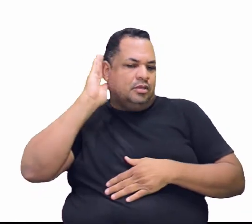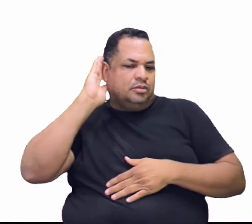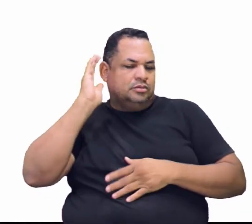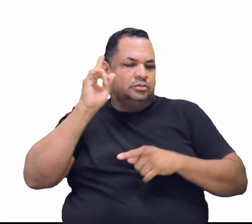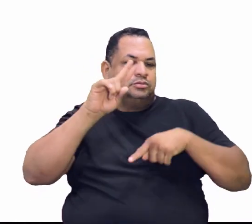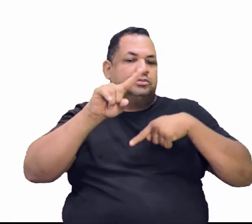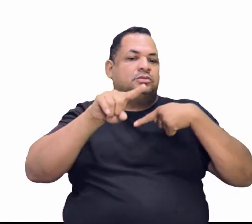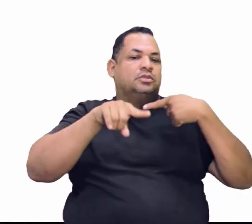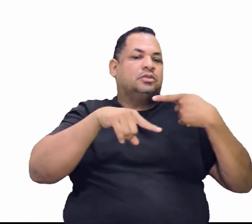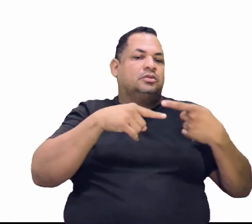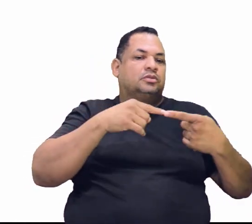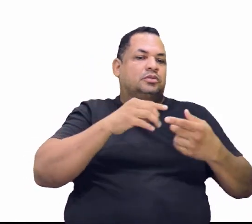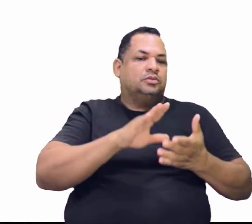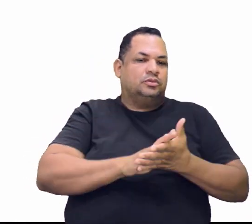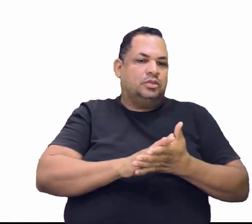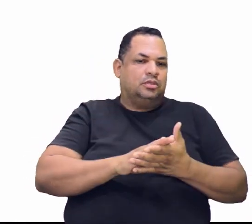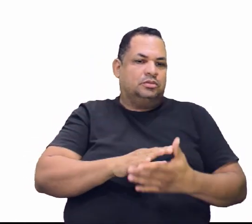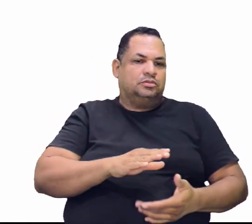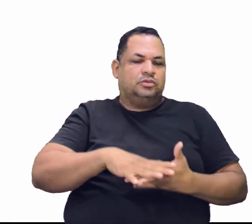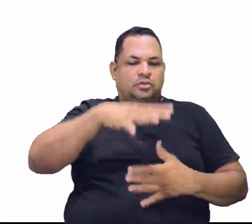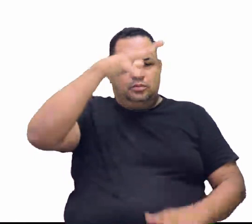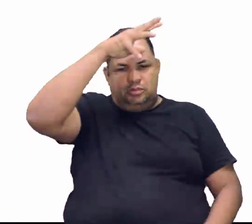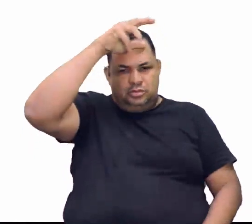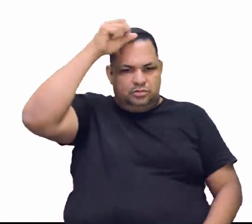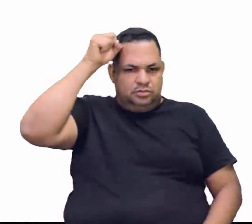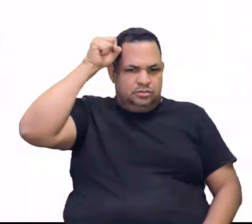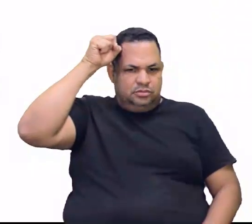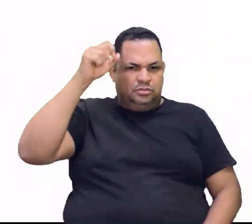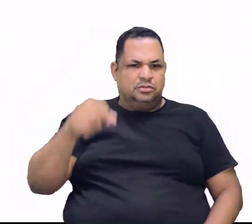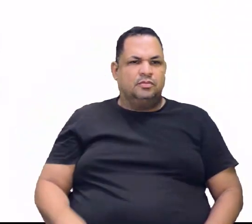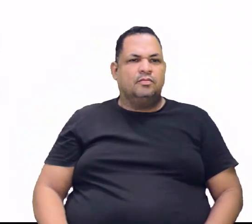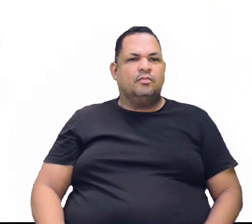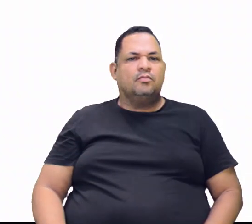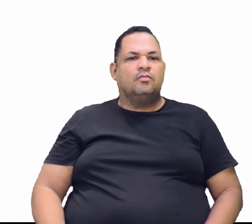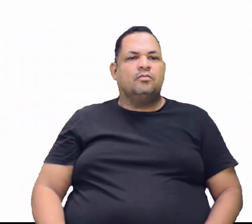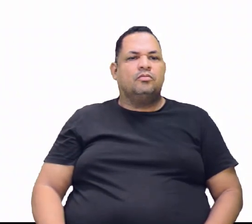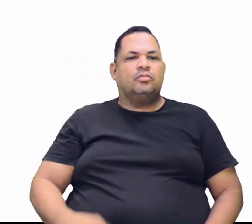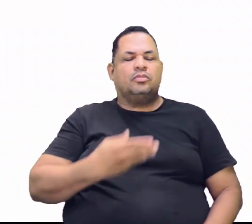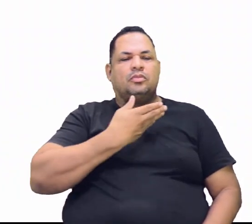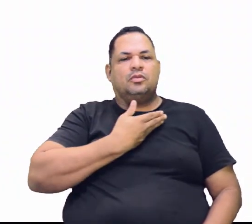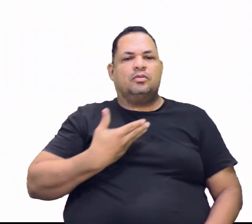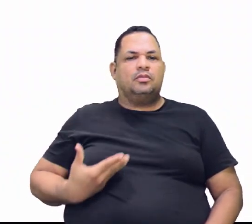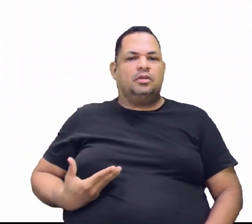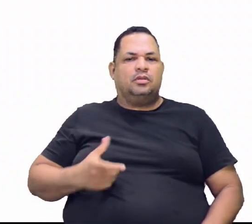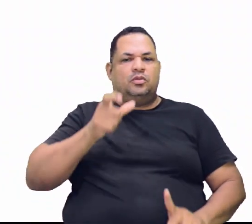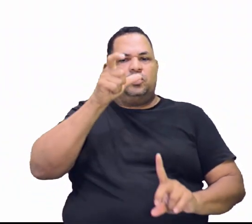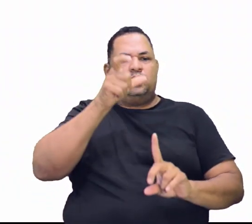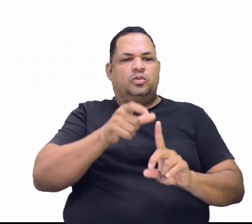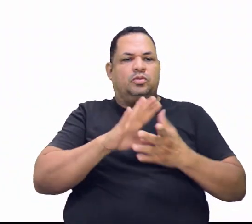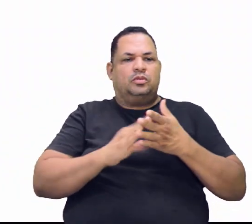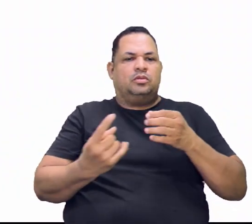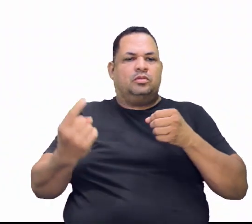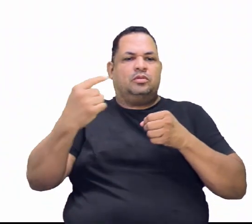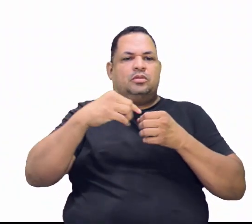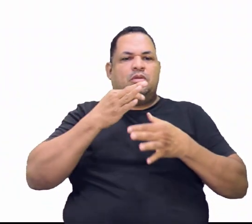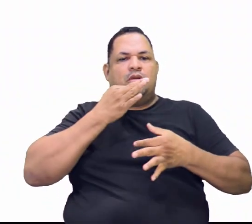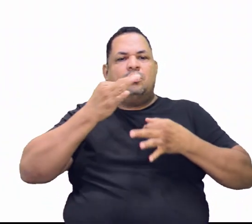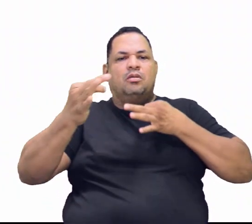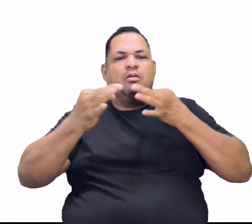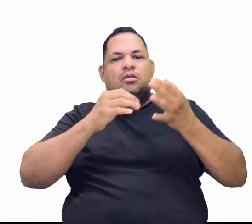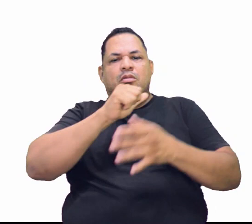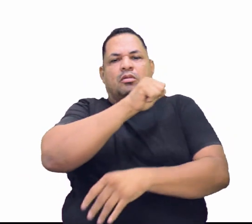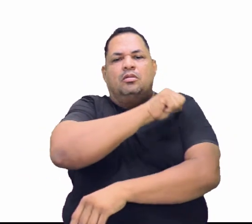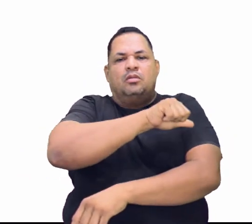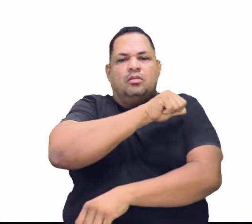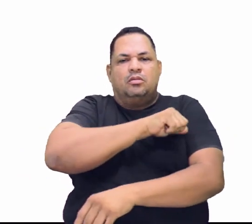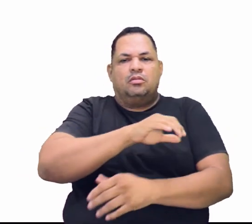Grosso e a outra parte vai vir do Amazonas. O governador Aloysio Ferreira voltou a discursar no Rio